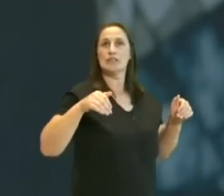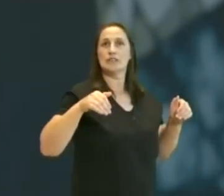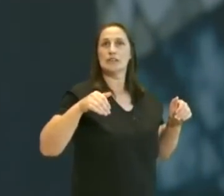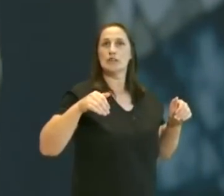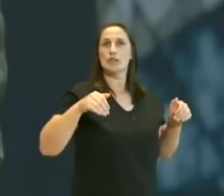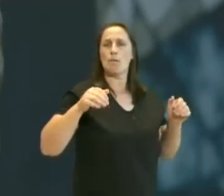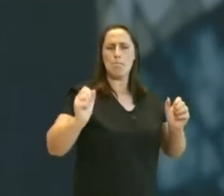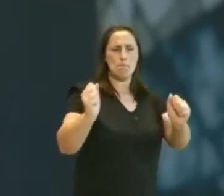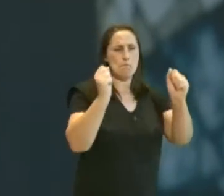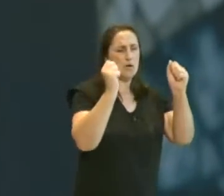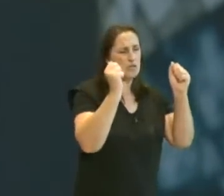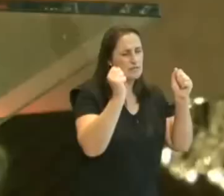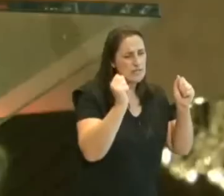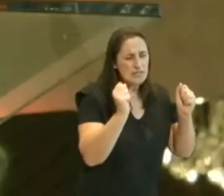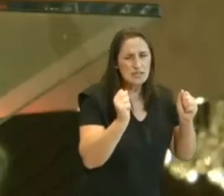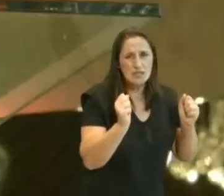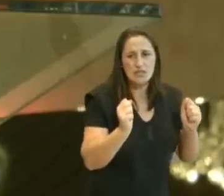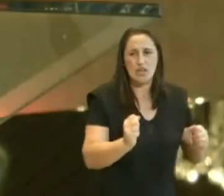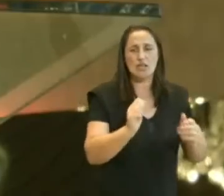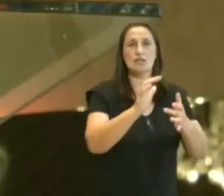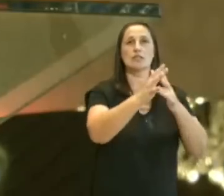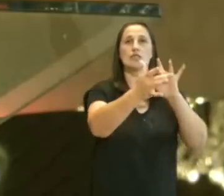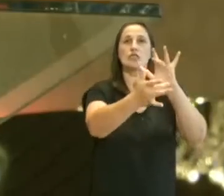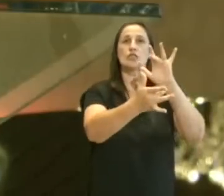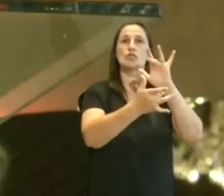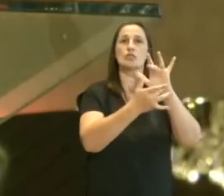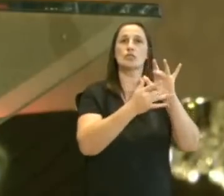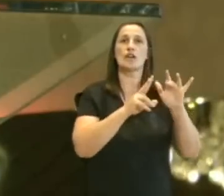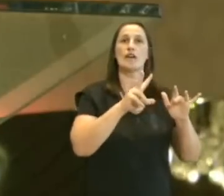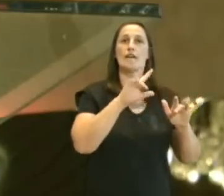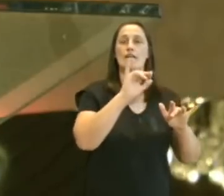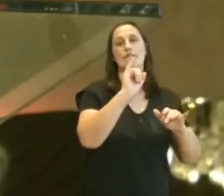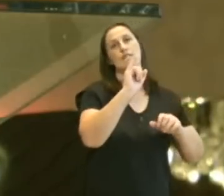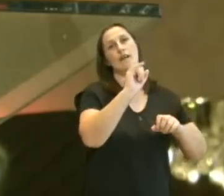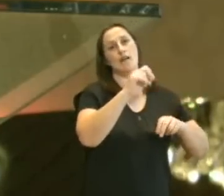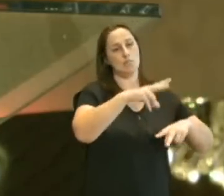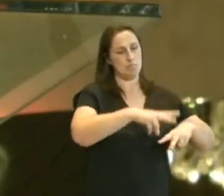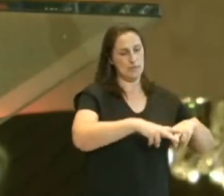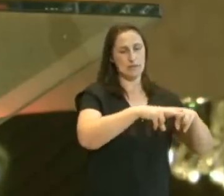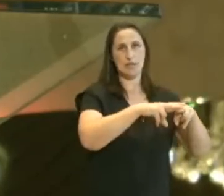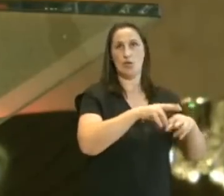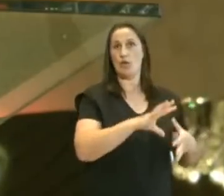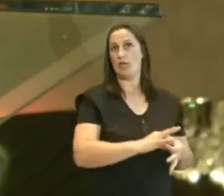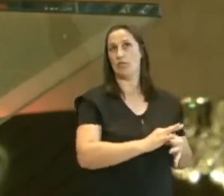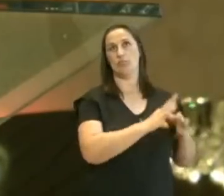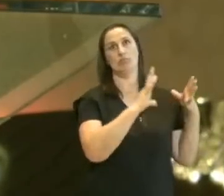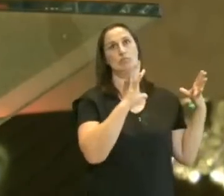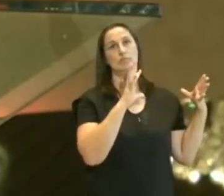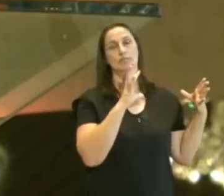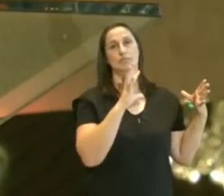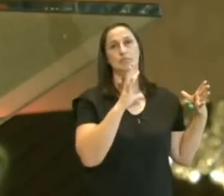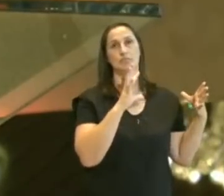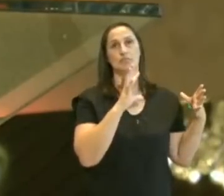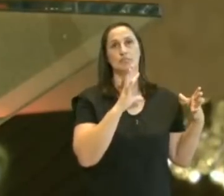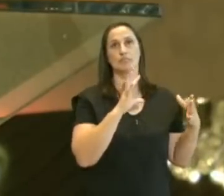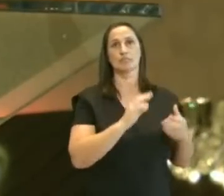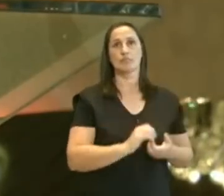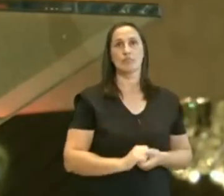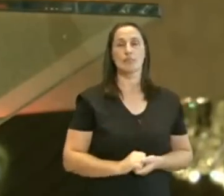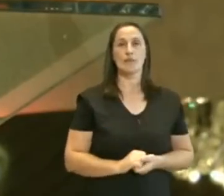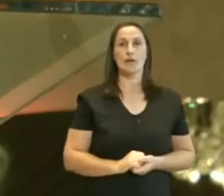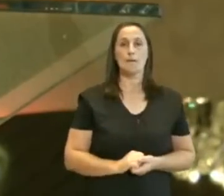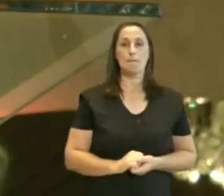maneira poderosa, Jesus vai sair dessa prisão e não vai ter nenhuma consequência.